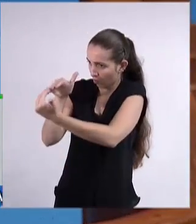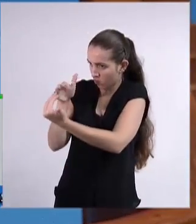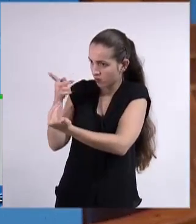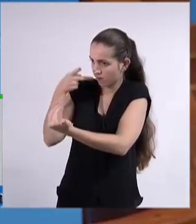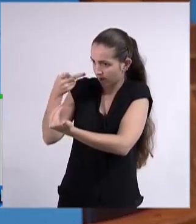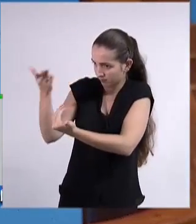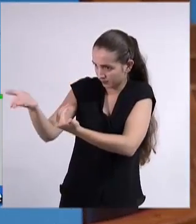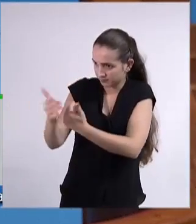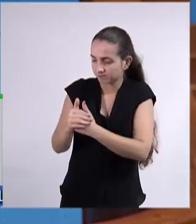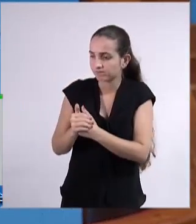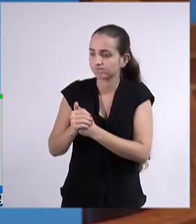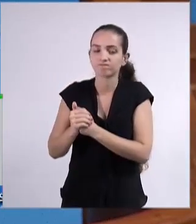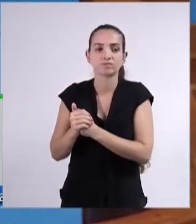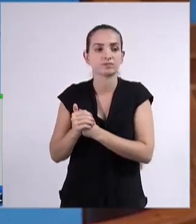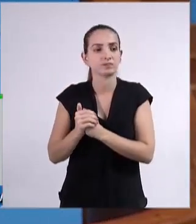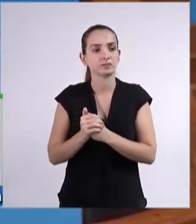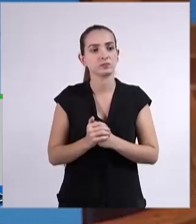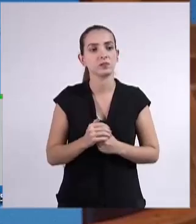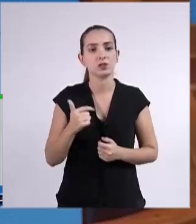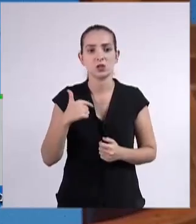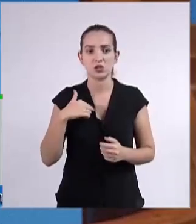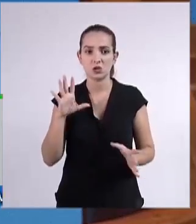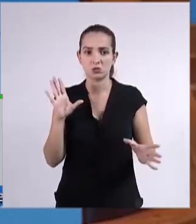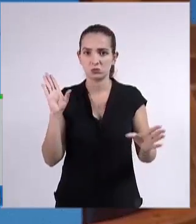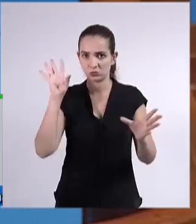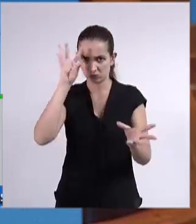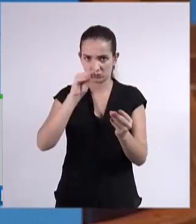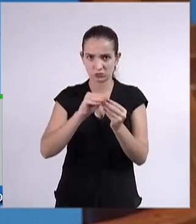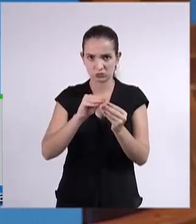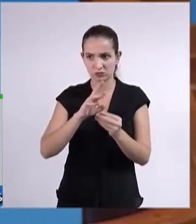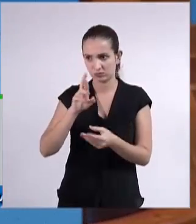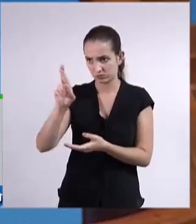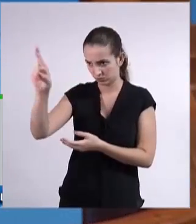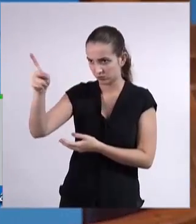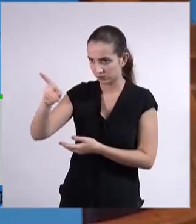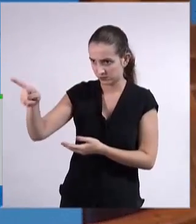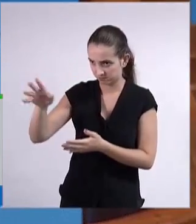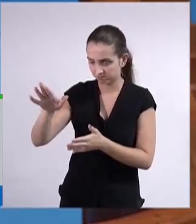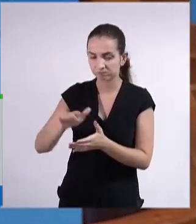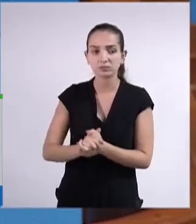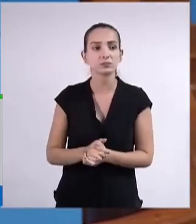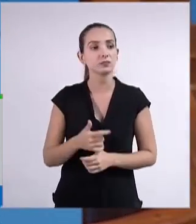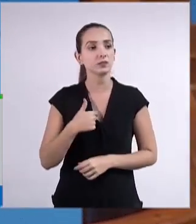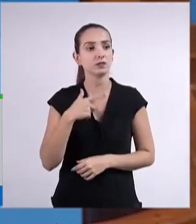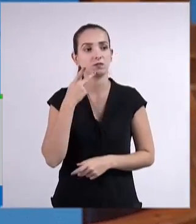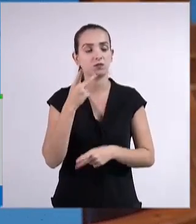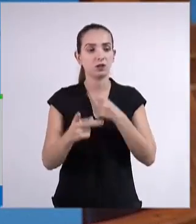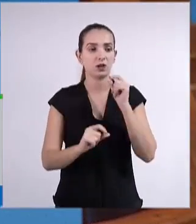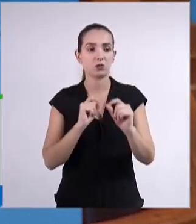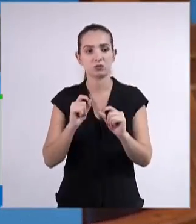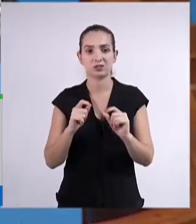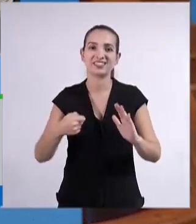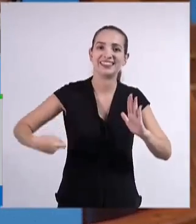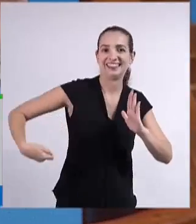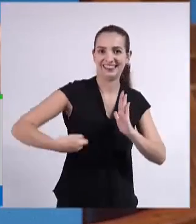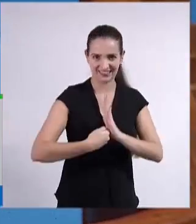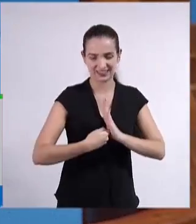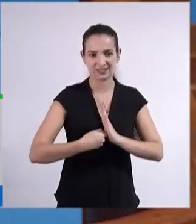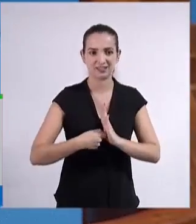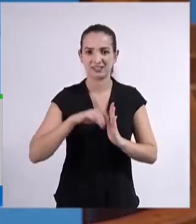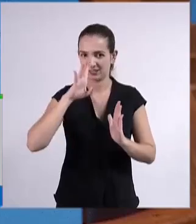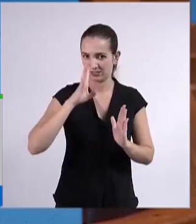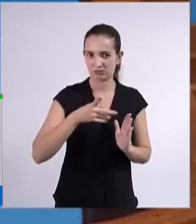meu. E, para encerrar, senhor presidente, só para dizer que denúncia, Barbosinha, tem